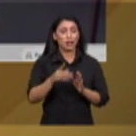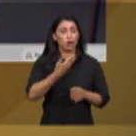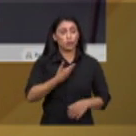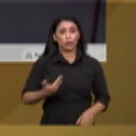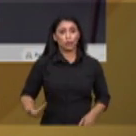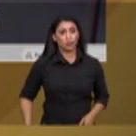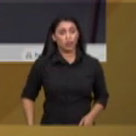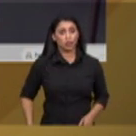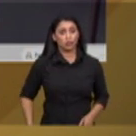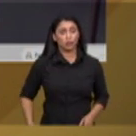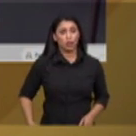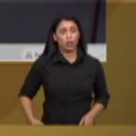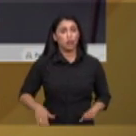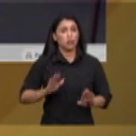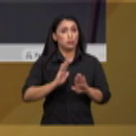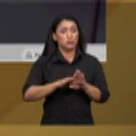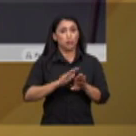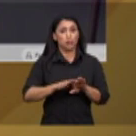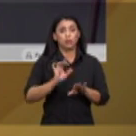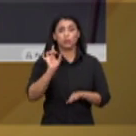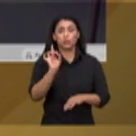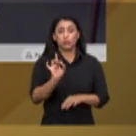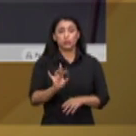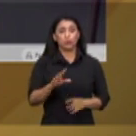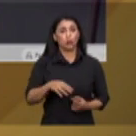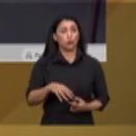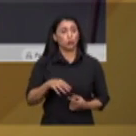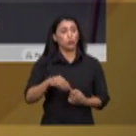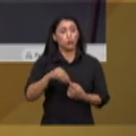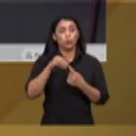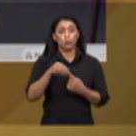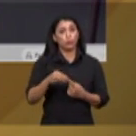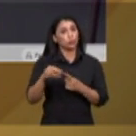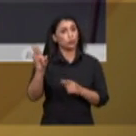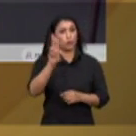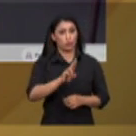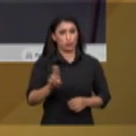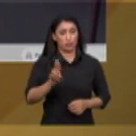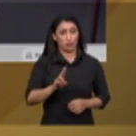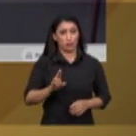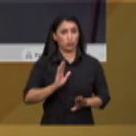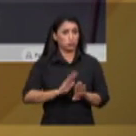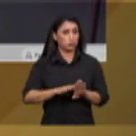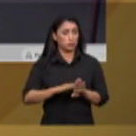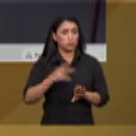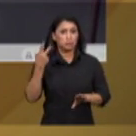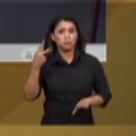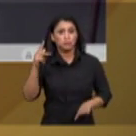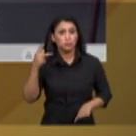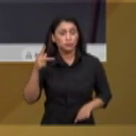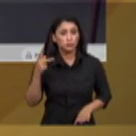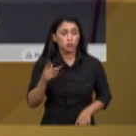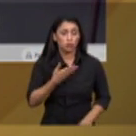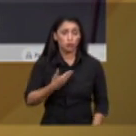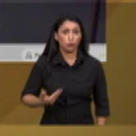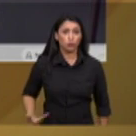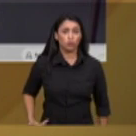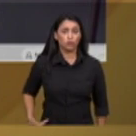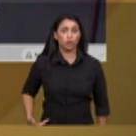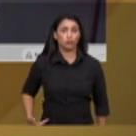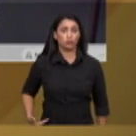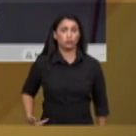de sua prestação pode ser instituída como expressão de uma situação de privilégio e, inclusive, em face da